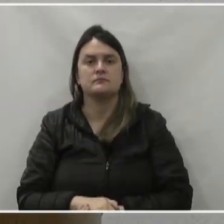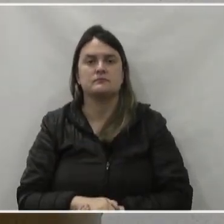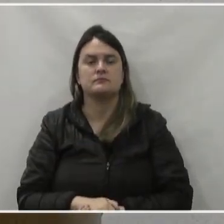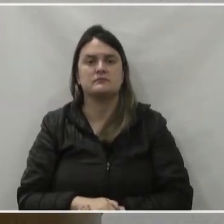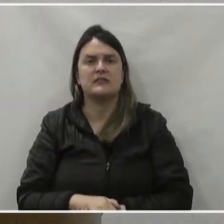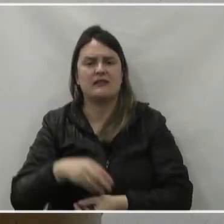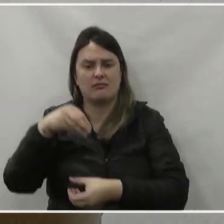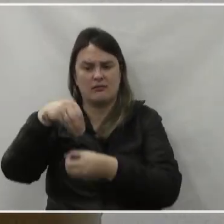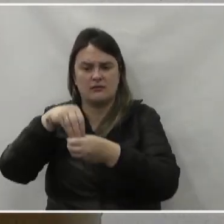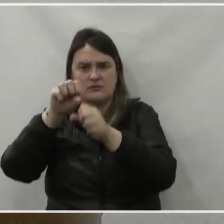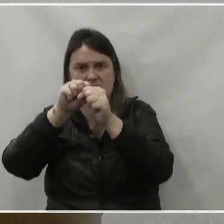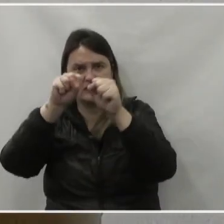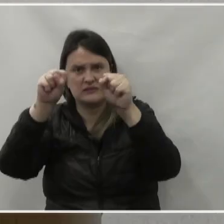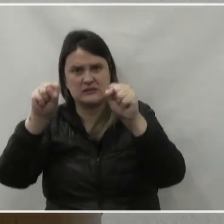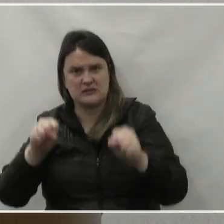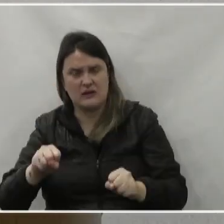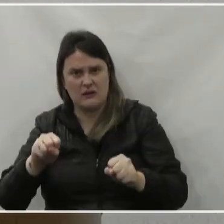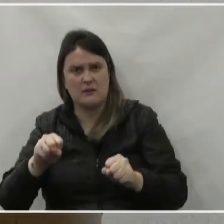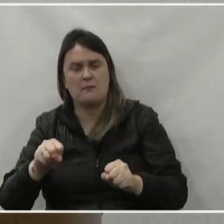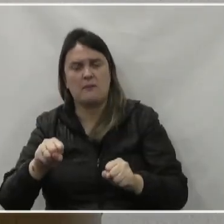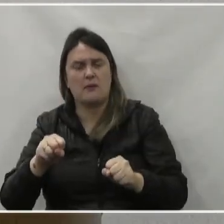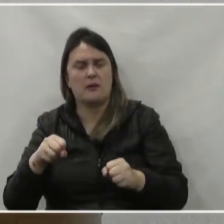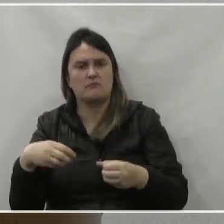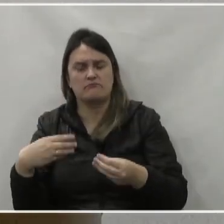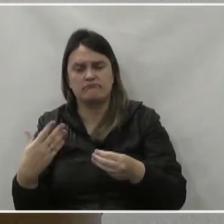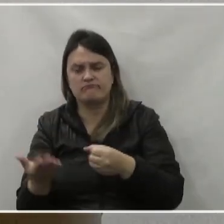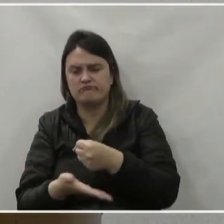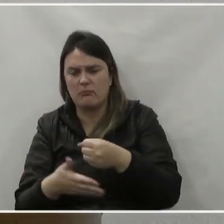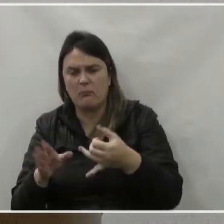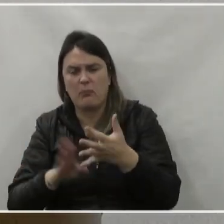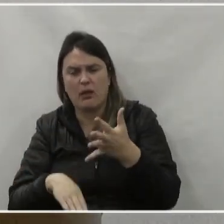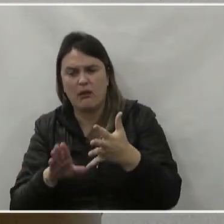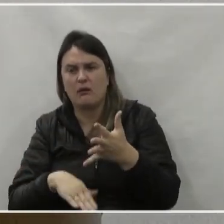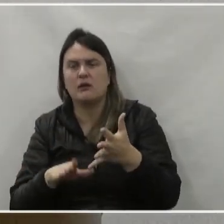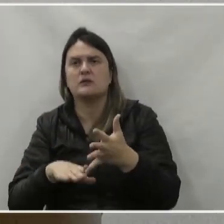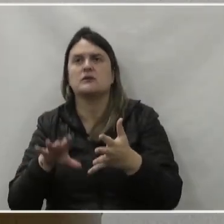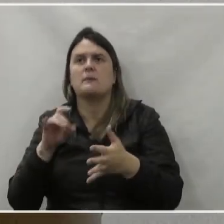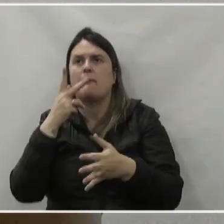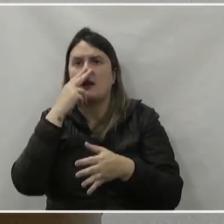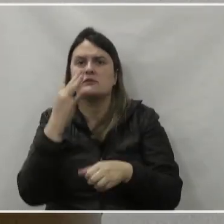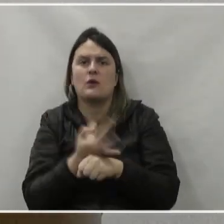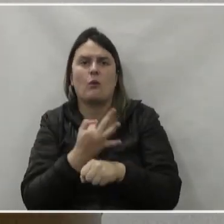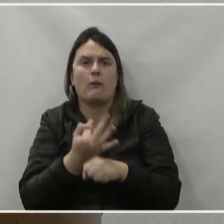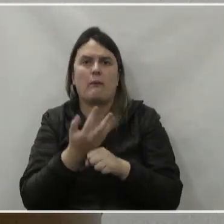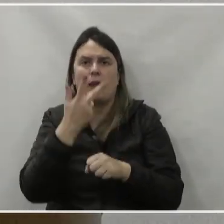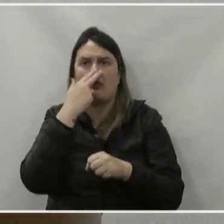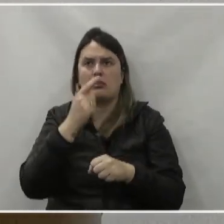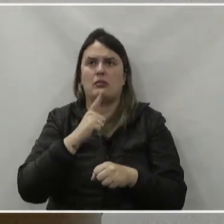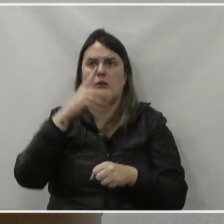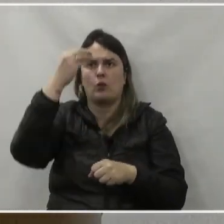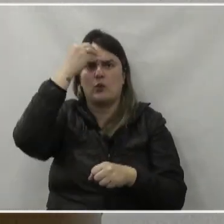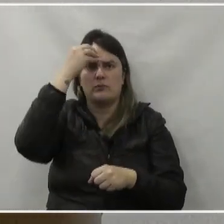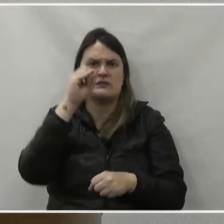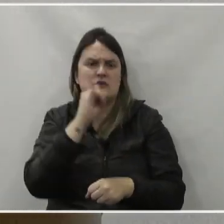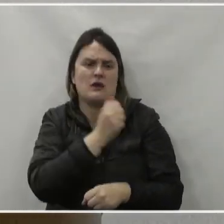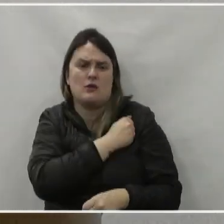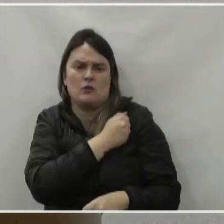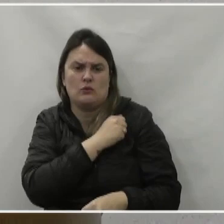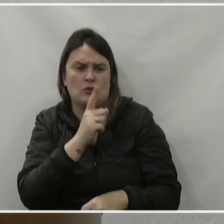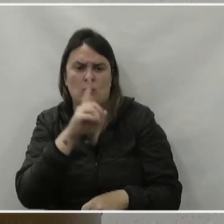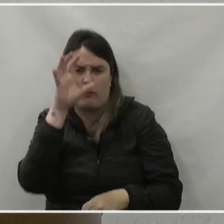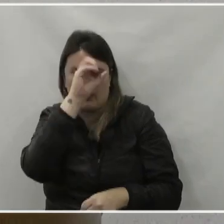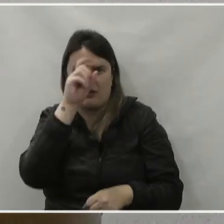Um sistema que se alimenta de precariedade só pode se sustentar pela exploração e pela culpa. Se o aluno não aprende,